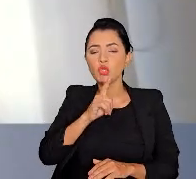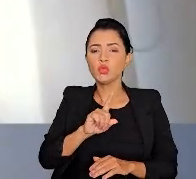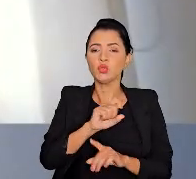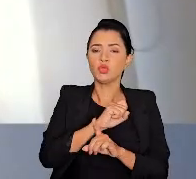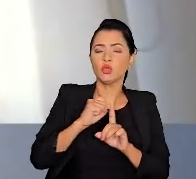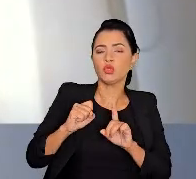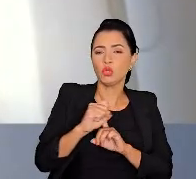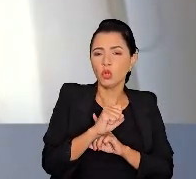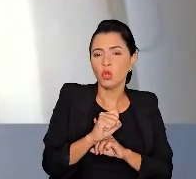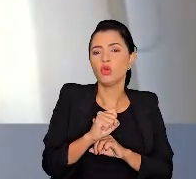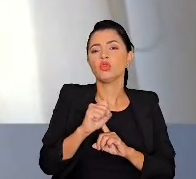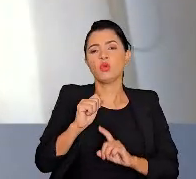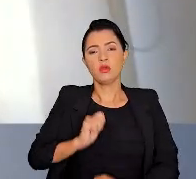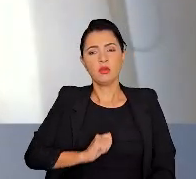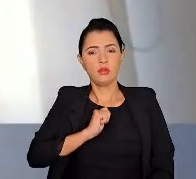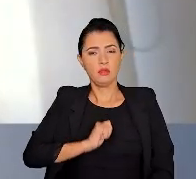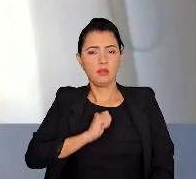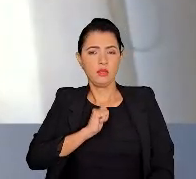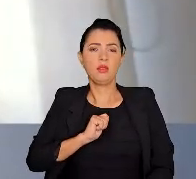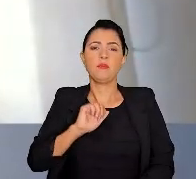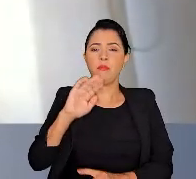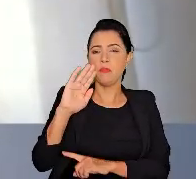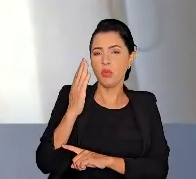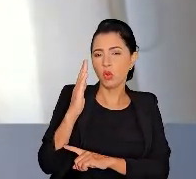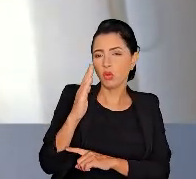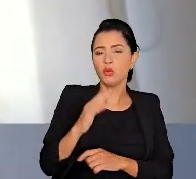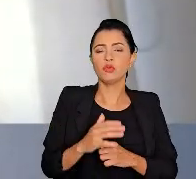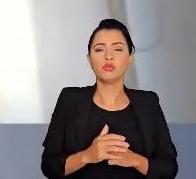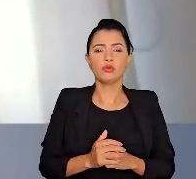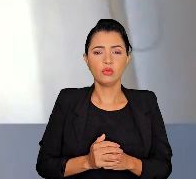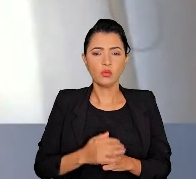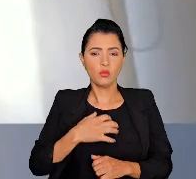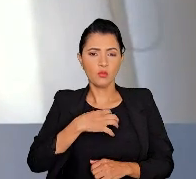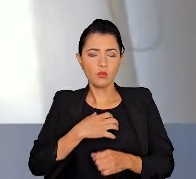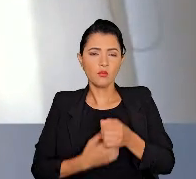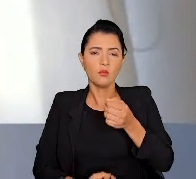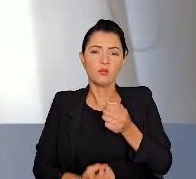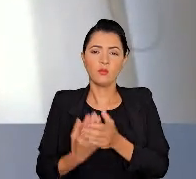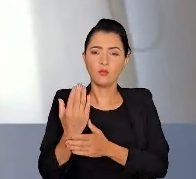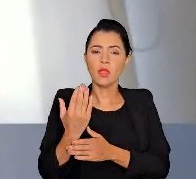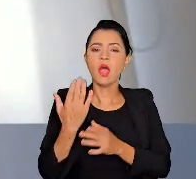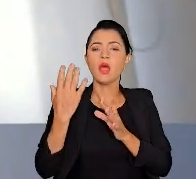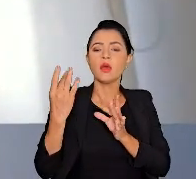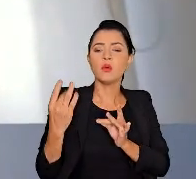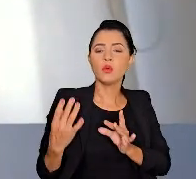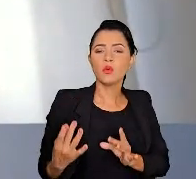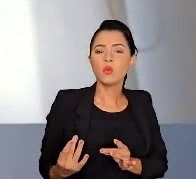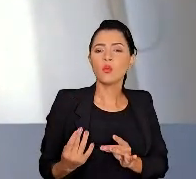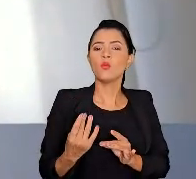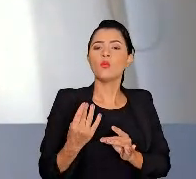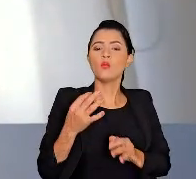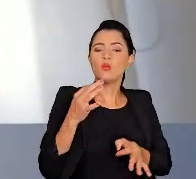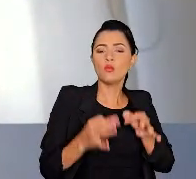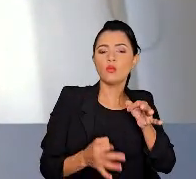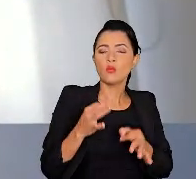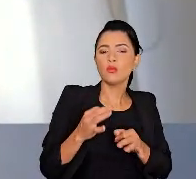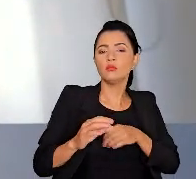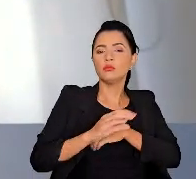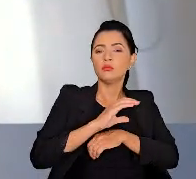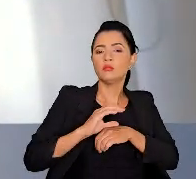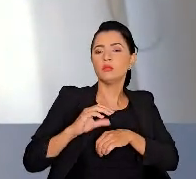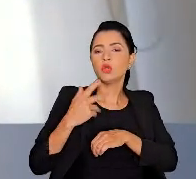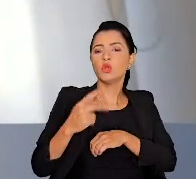sociológicos, antropológicos e biológicos, de modo a construir a definição jurídico-constitucional do